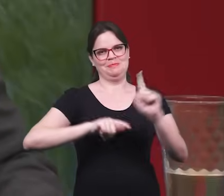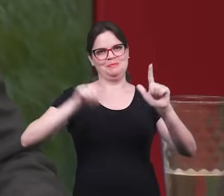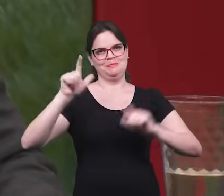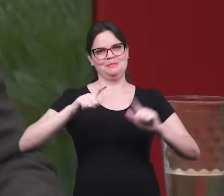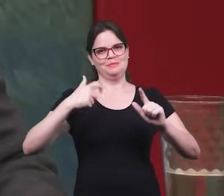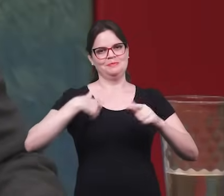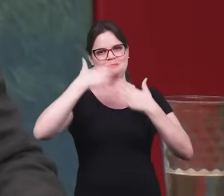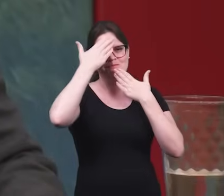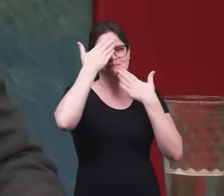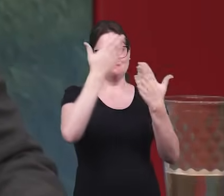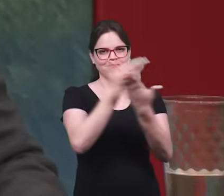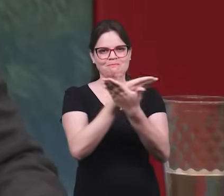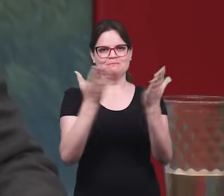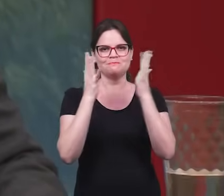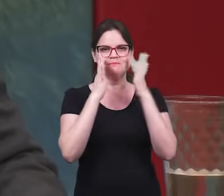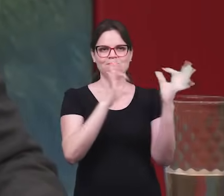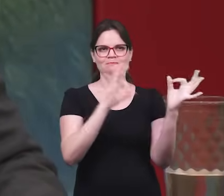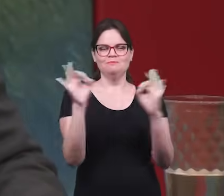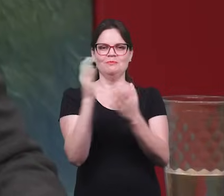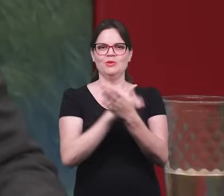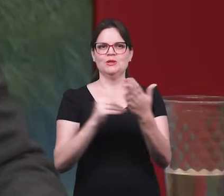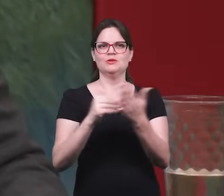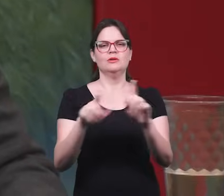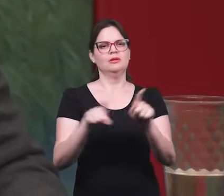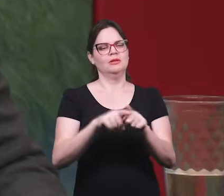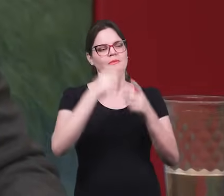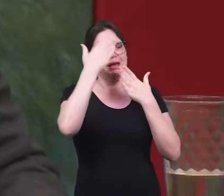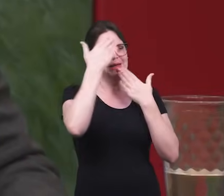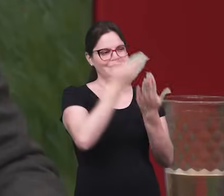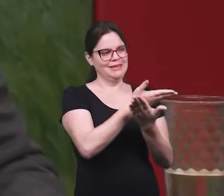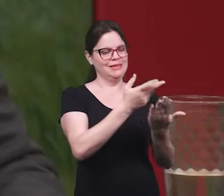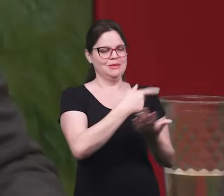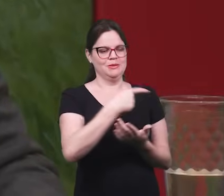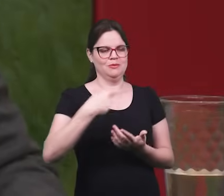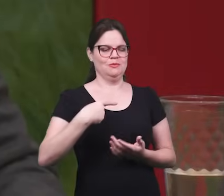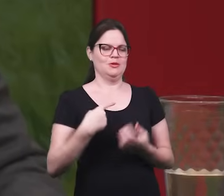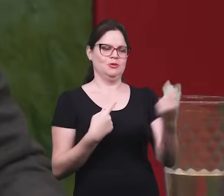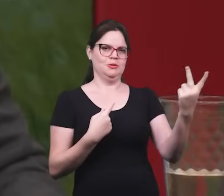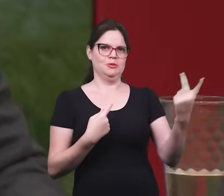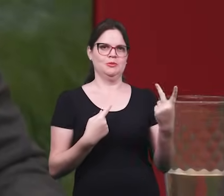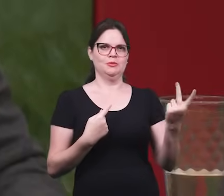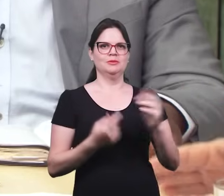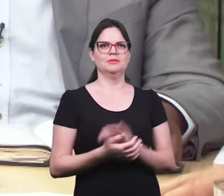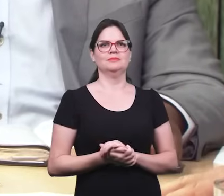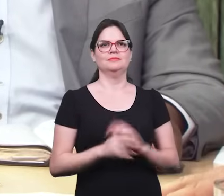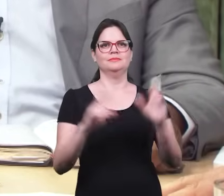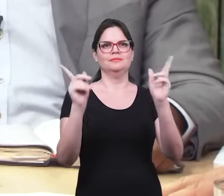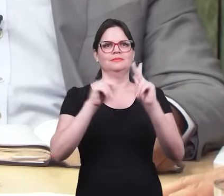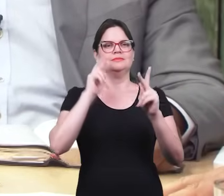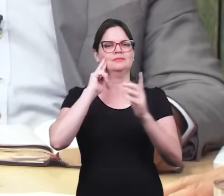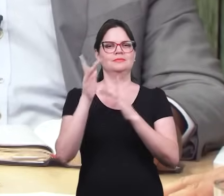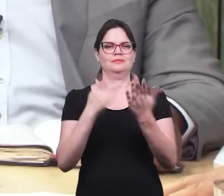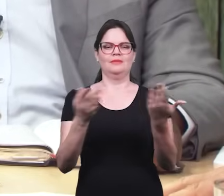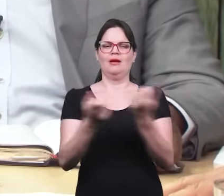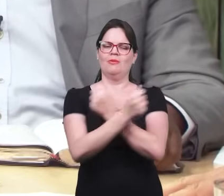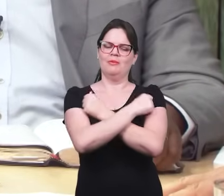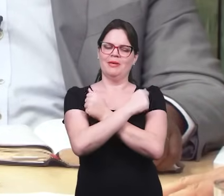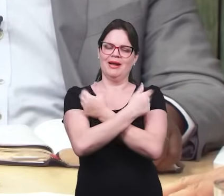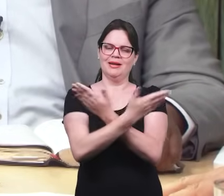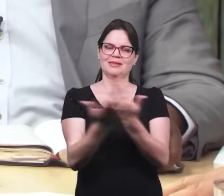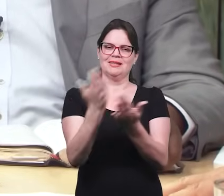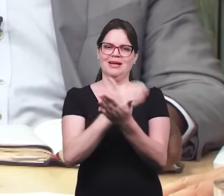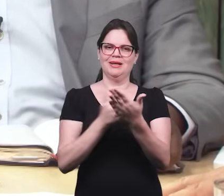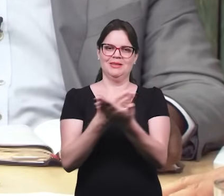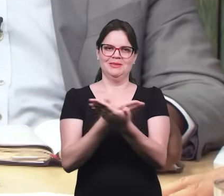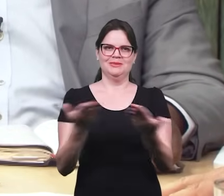agradecemos aqui a audiência de todo e agradecemos participação pastor Forlan um abraço a todos os